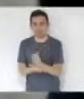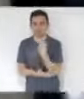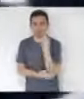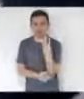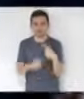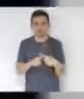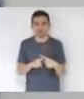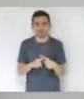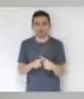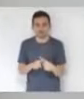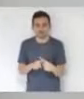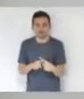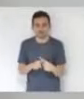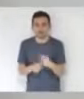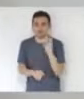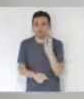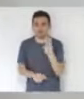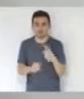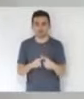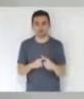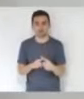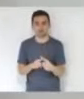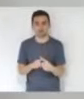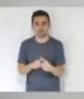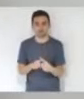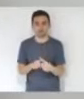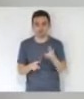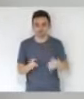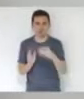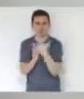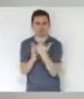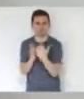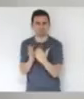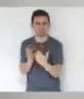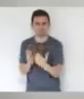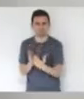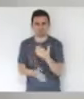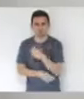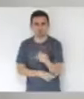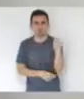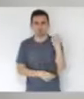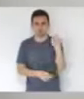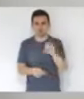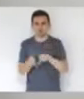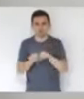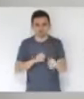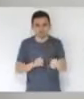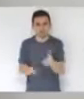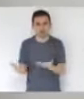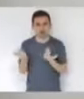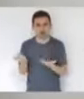governo do Estado. Em 3 parcelas. Um programa de sucesso em Blumenau de formação de jovens para o mercado de